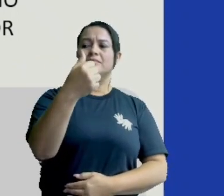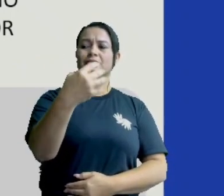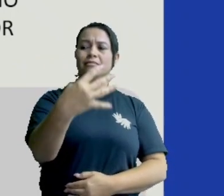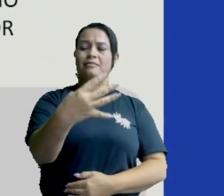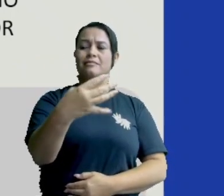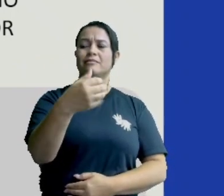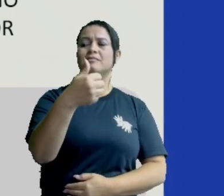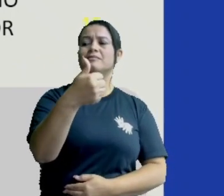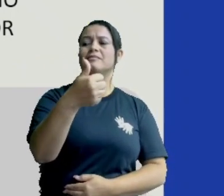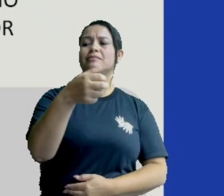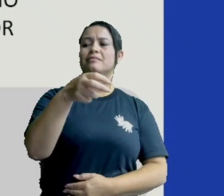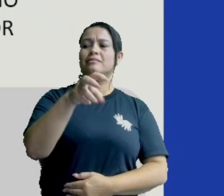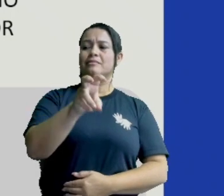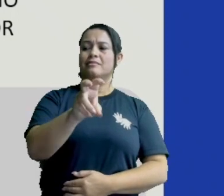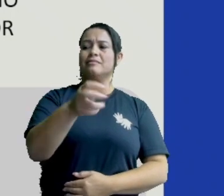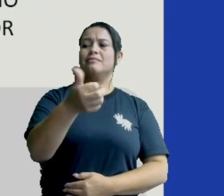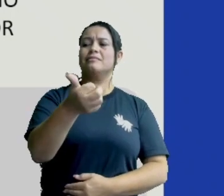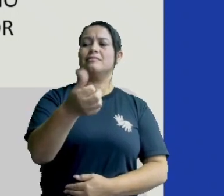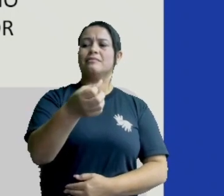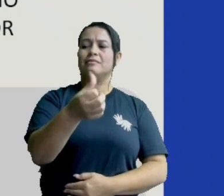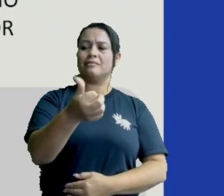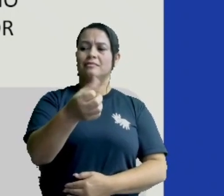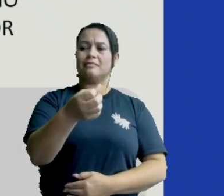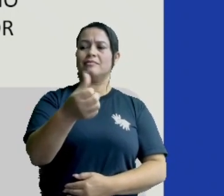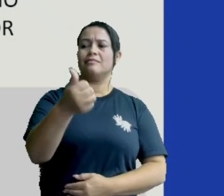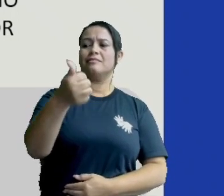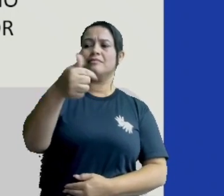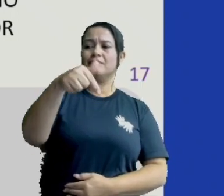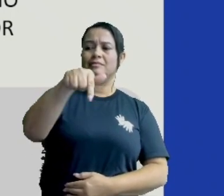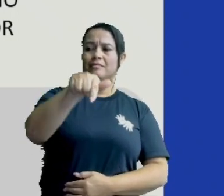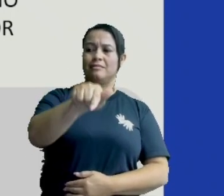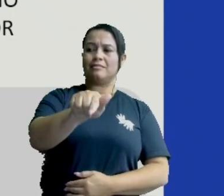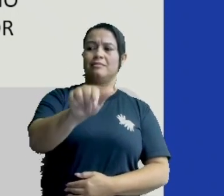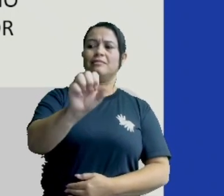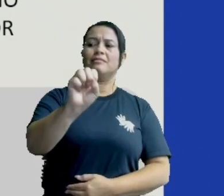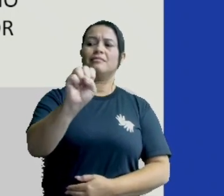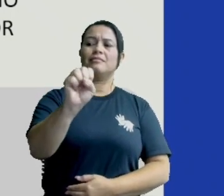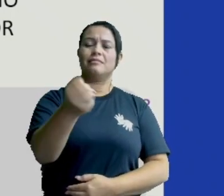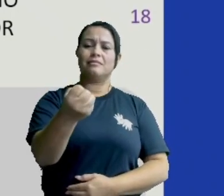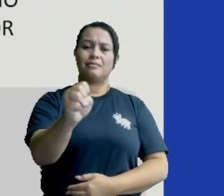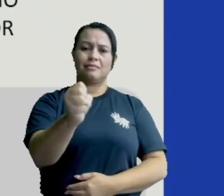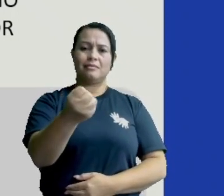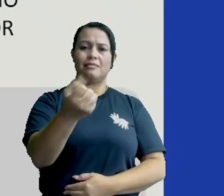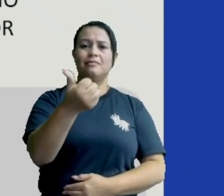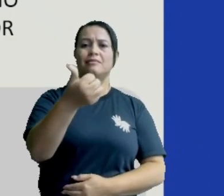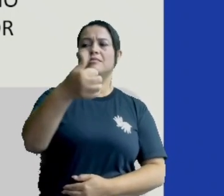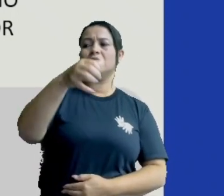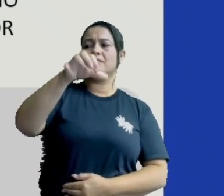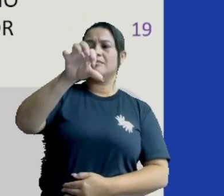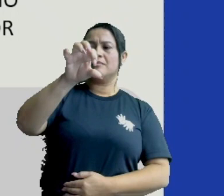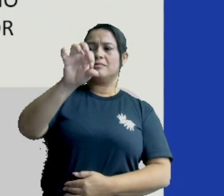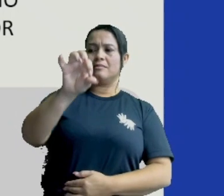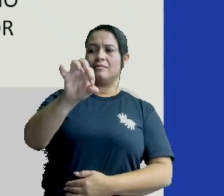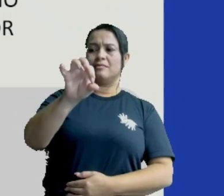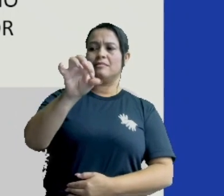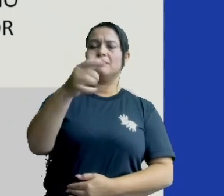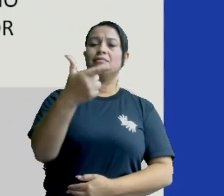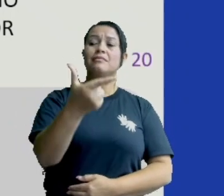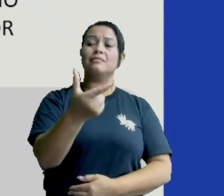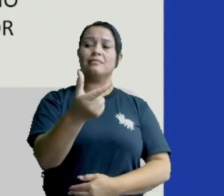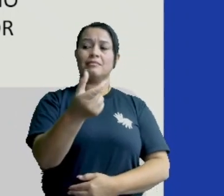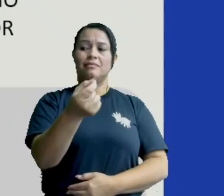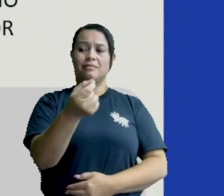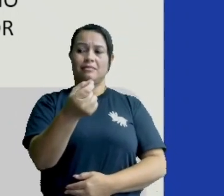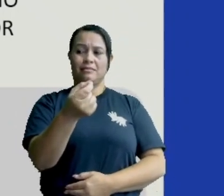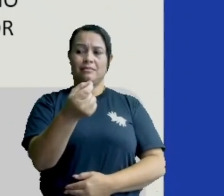13, 14, 15, 16, 17, 18,